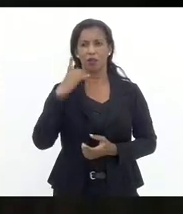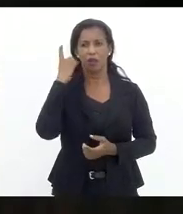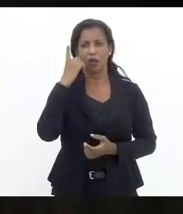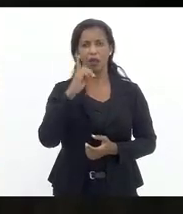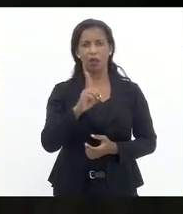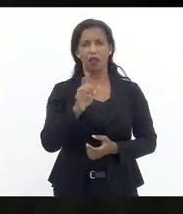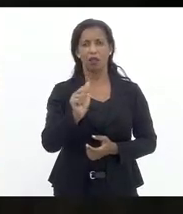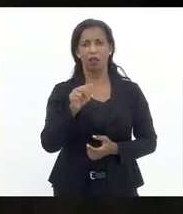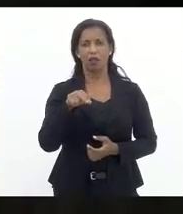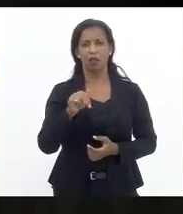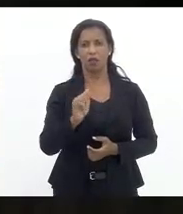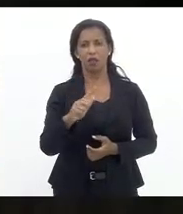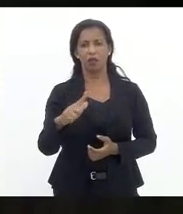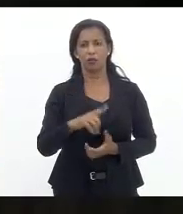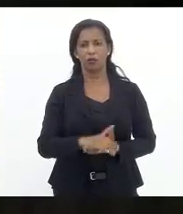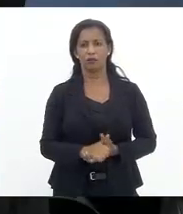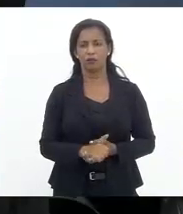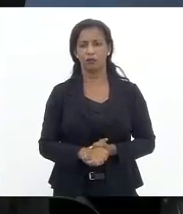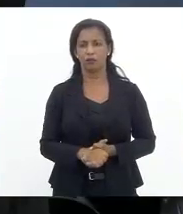Daniel Librelon.